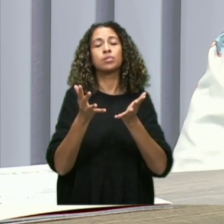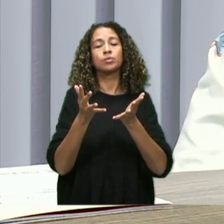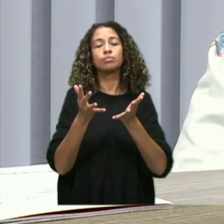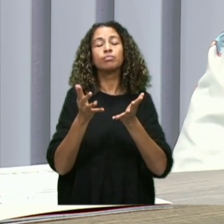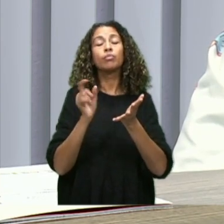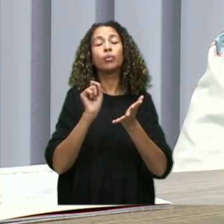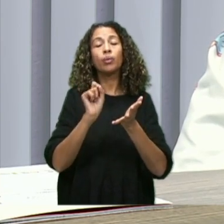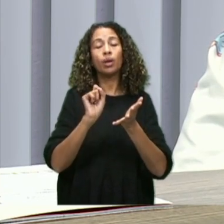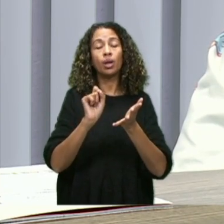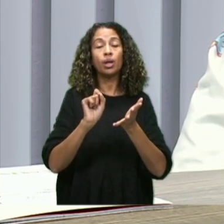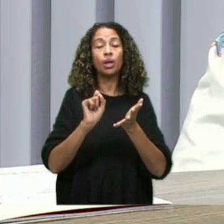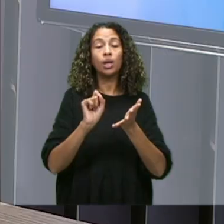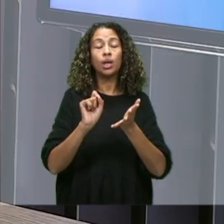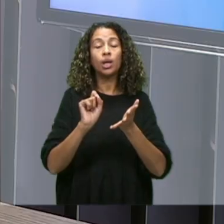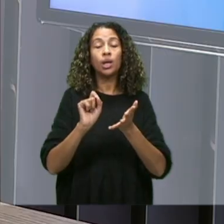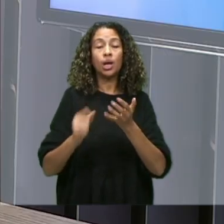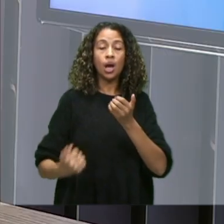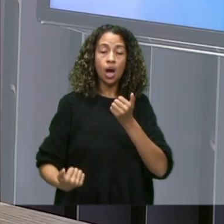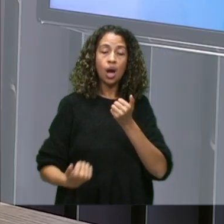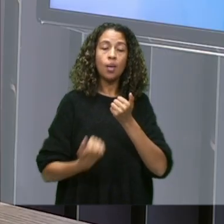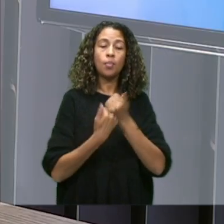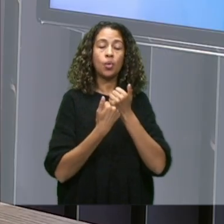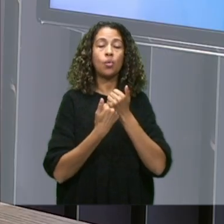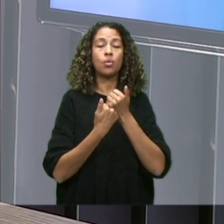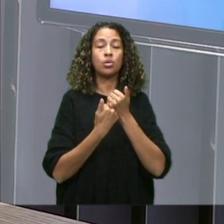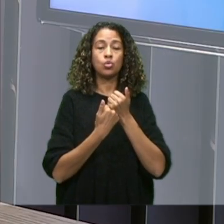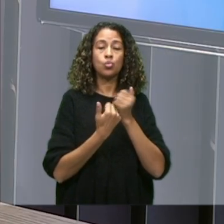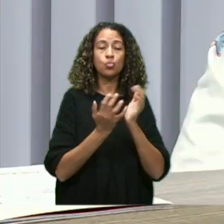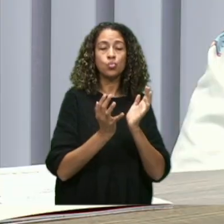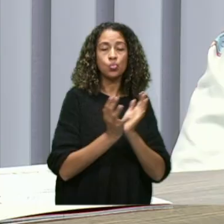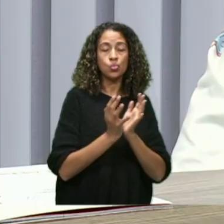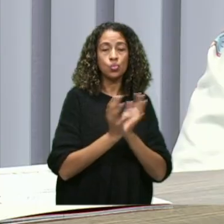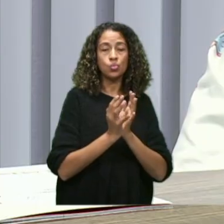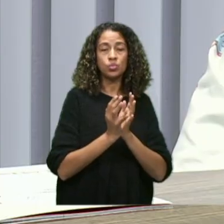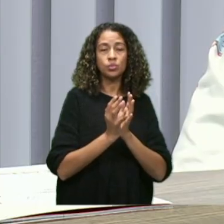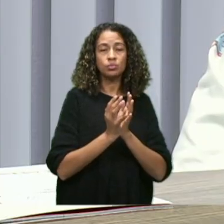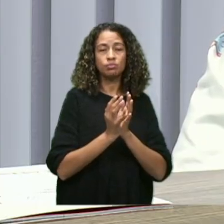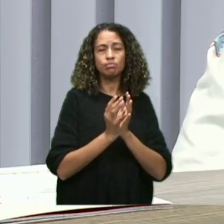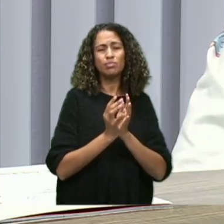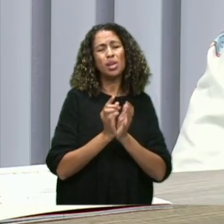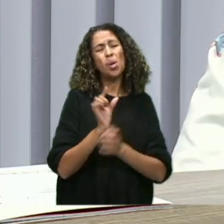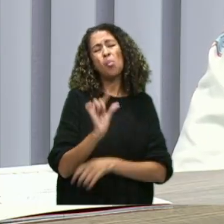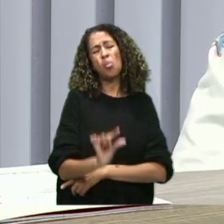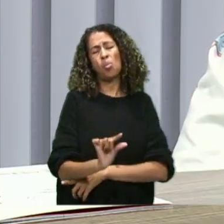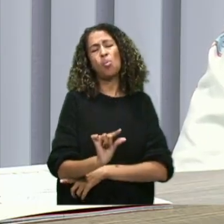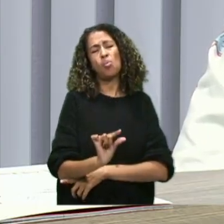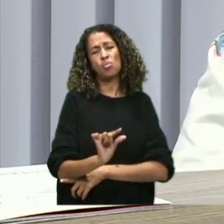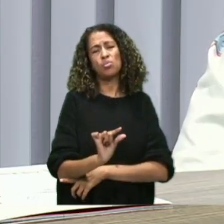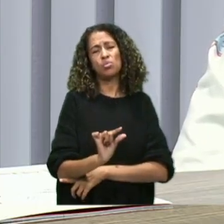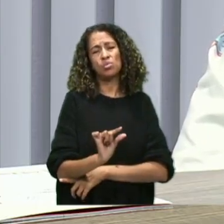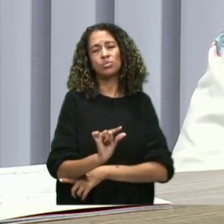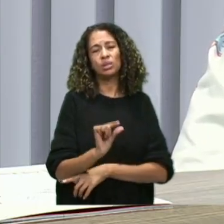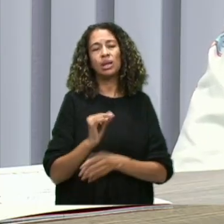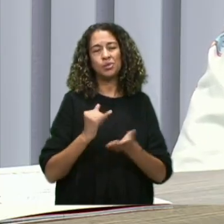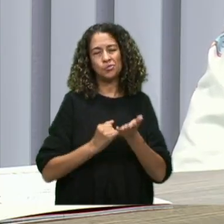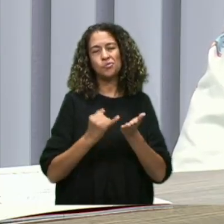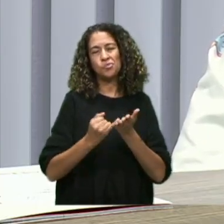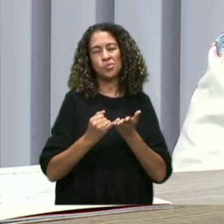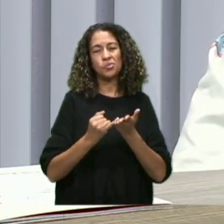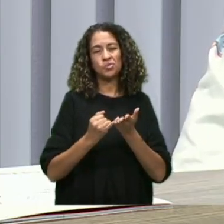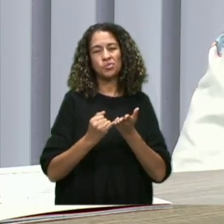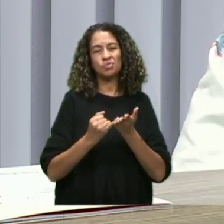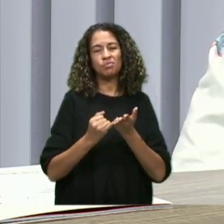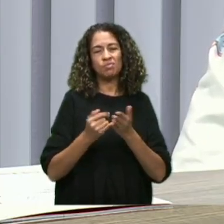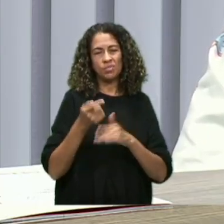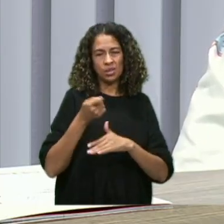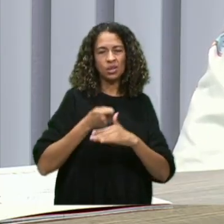acabam revertendo um percentual que é muito microscópico do imposto que vai para